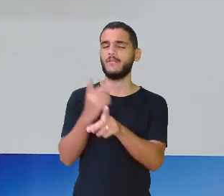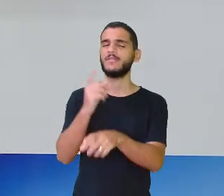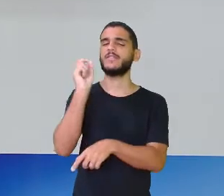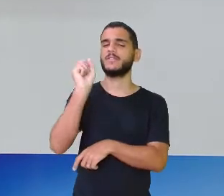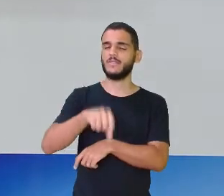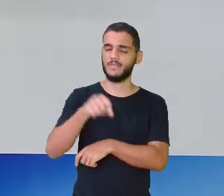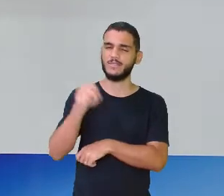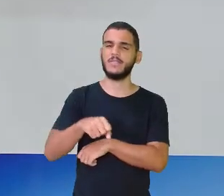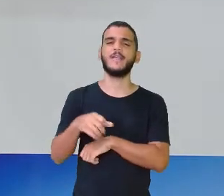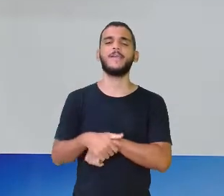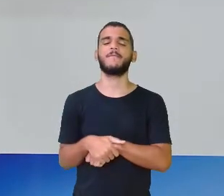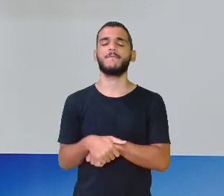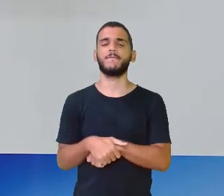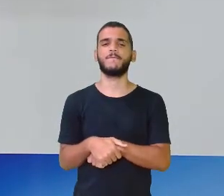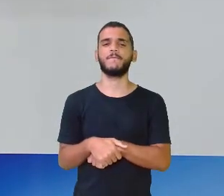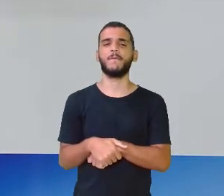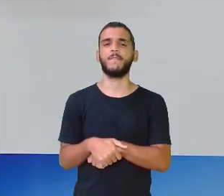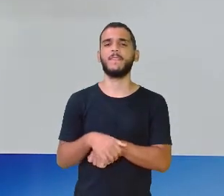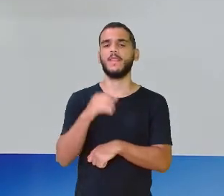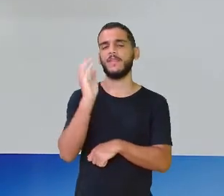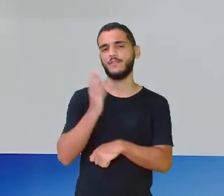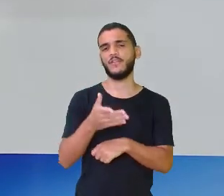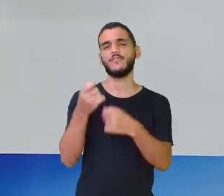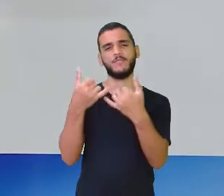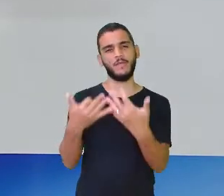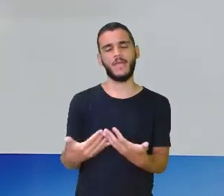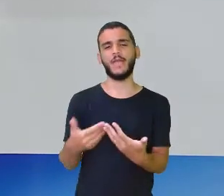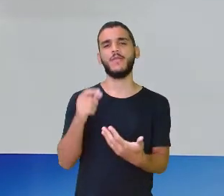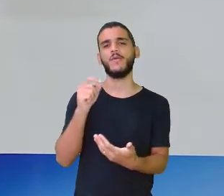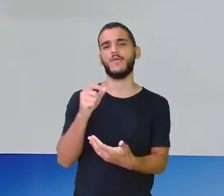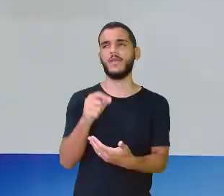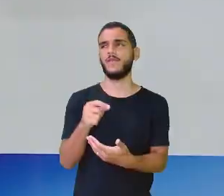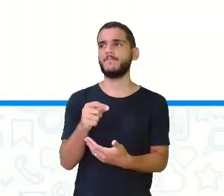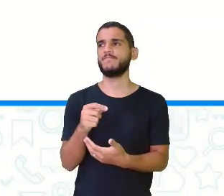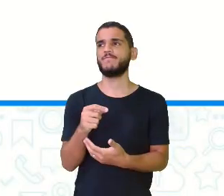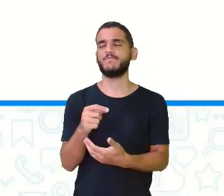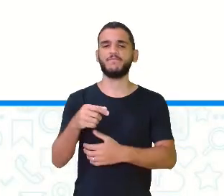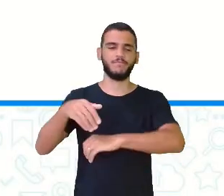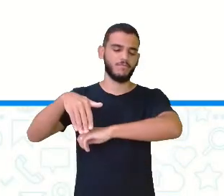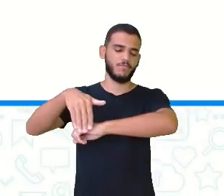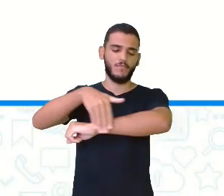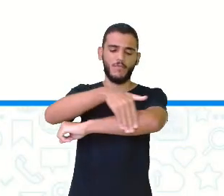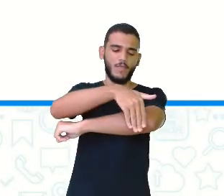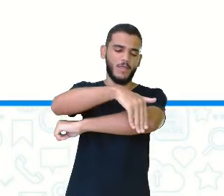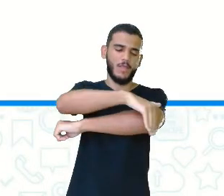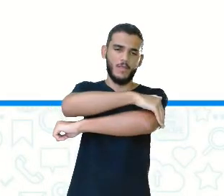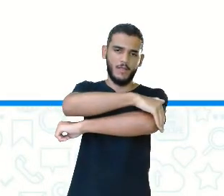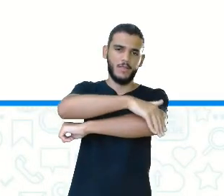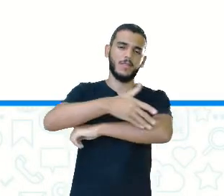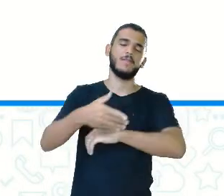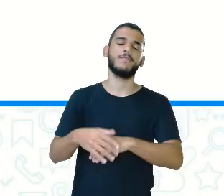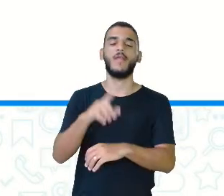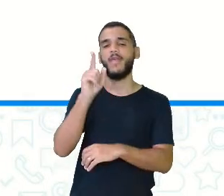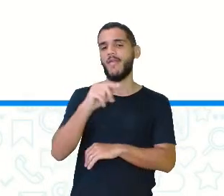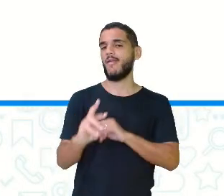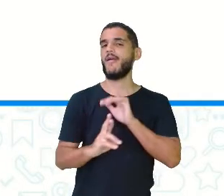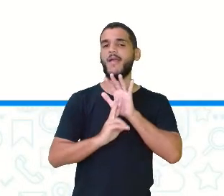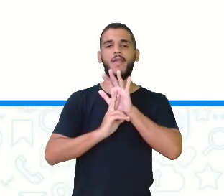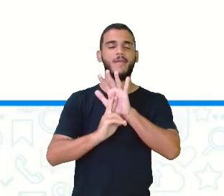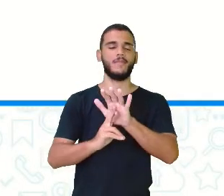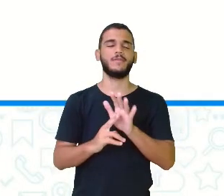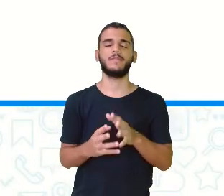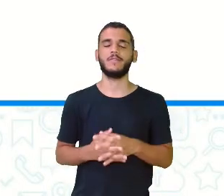sim. Eu tinha falado das esquinas. Das quinas, por exemplo. Lógico, é uma